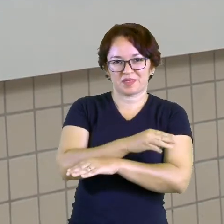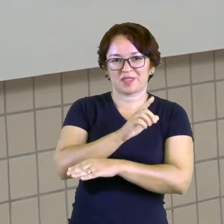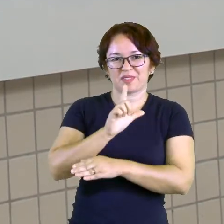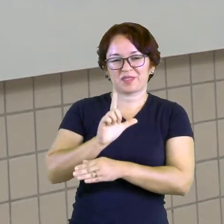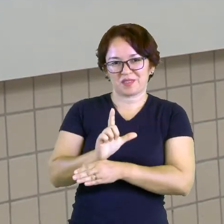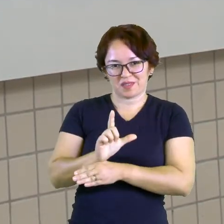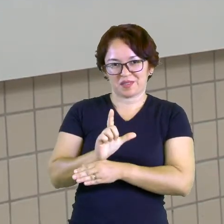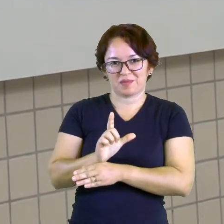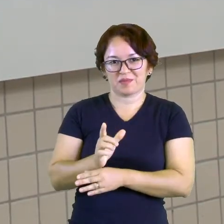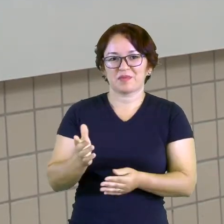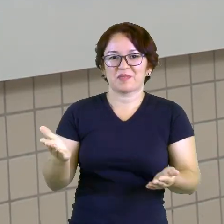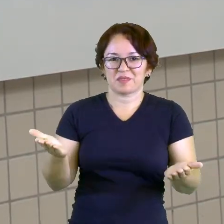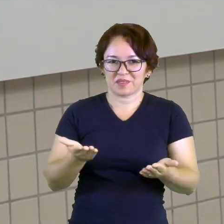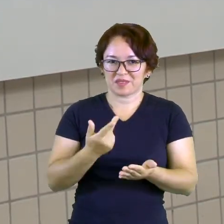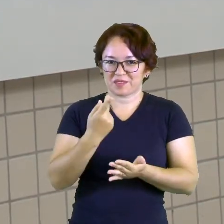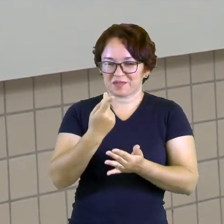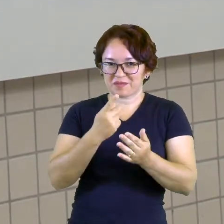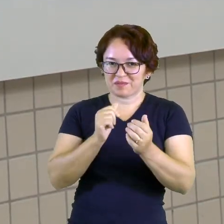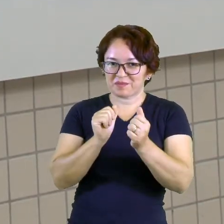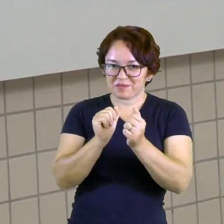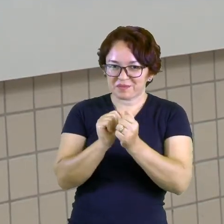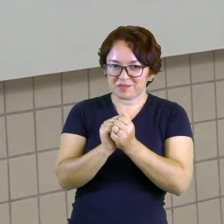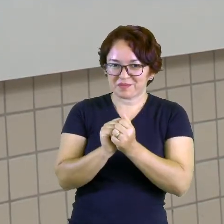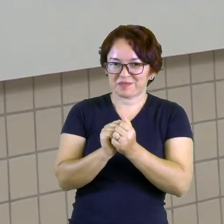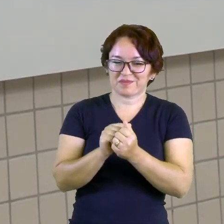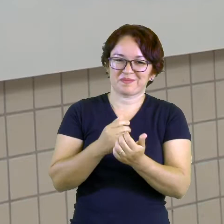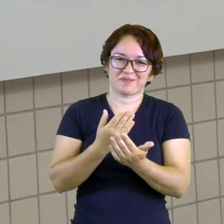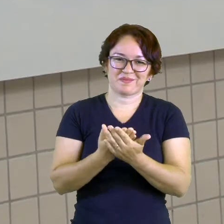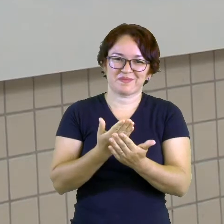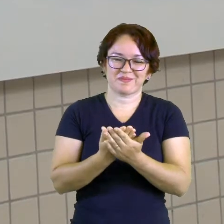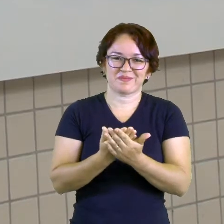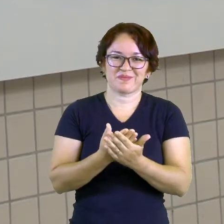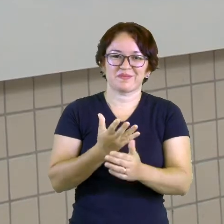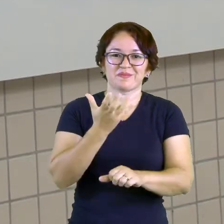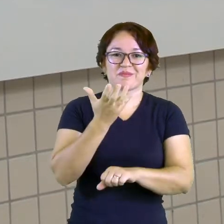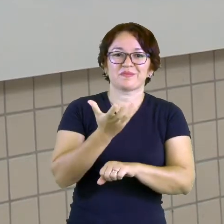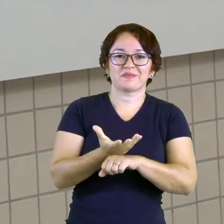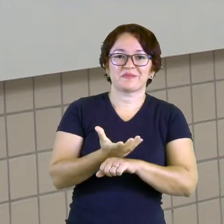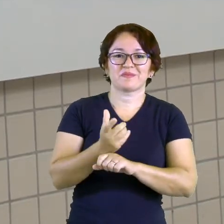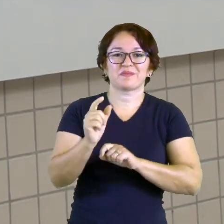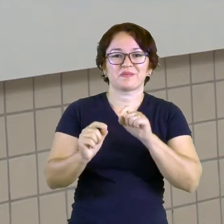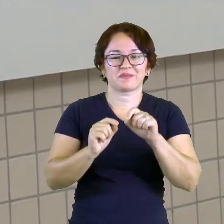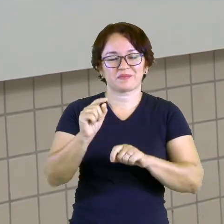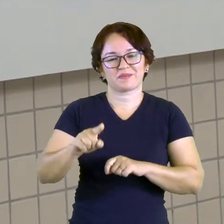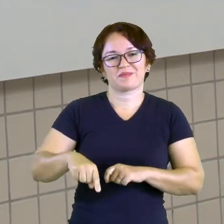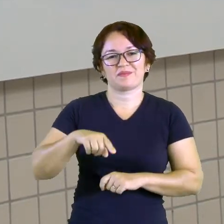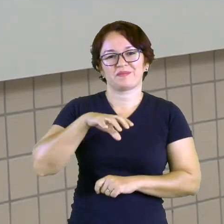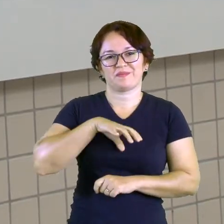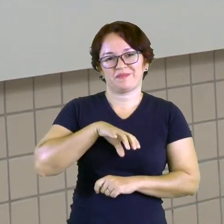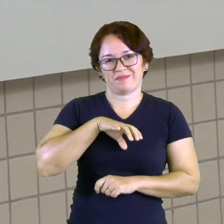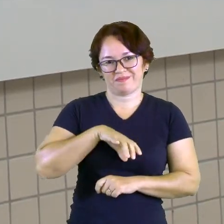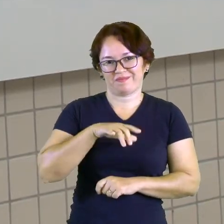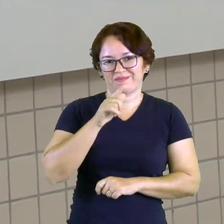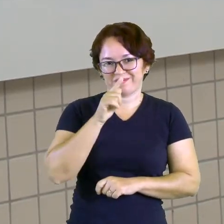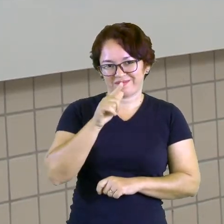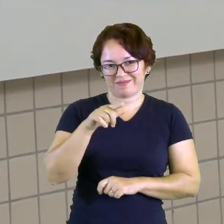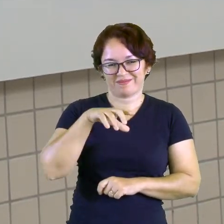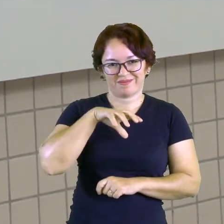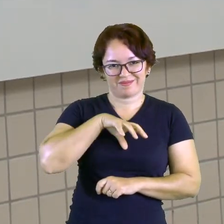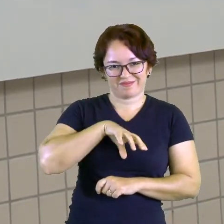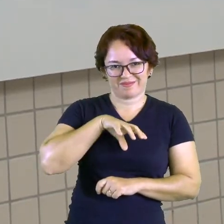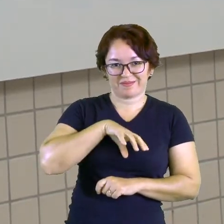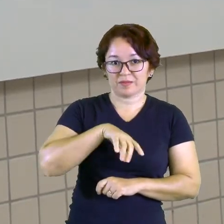nessa nova jornada. Vou estar trabalhando com vocês o componente curricular de língua portuguesa. Não esqueça,